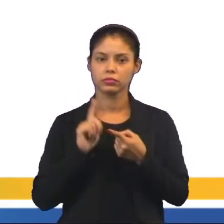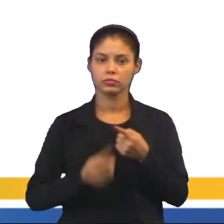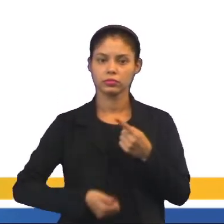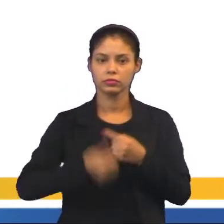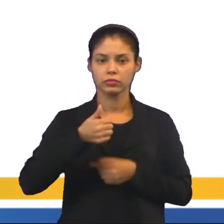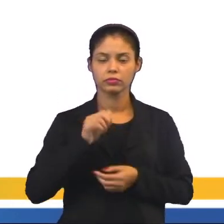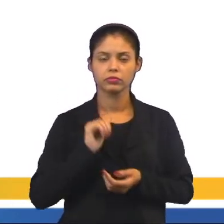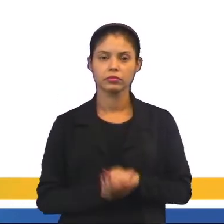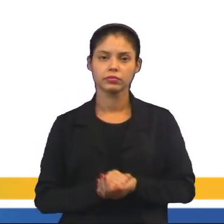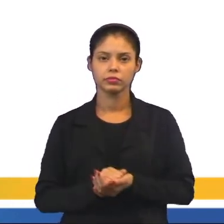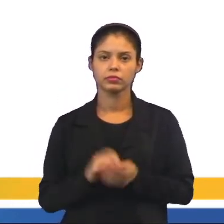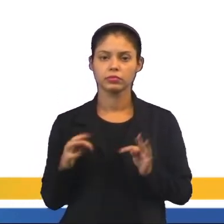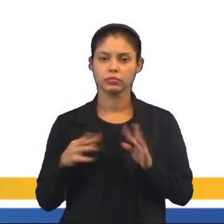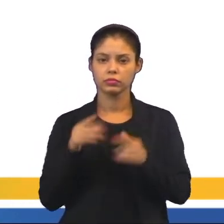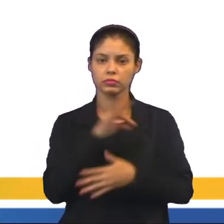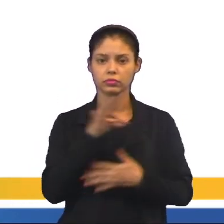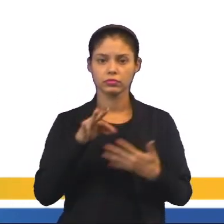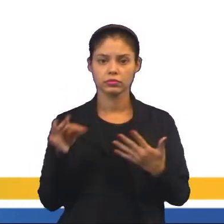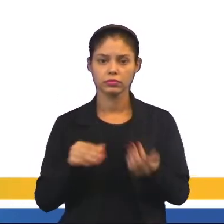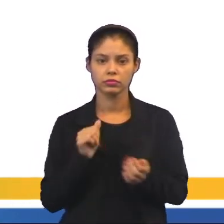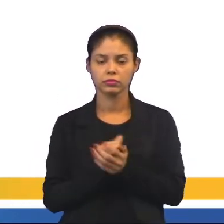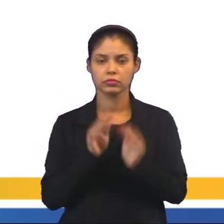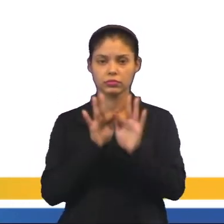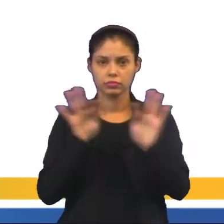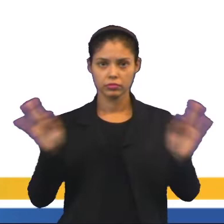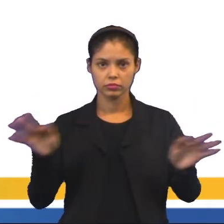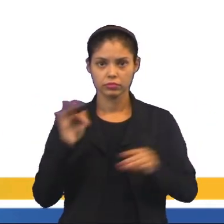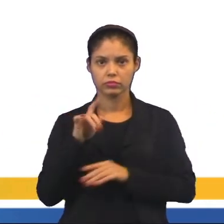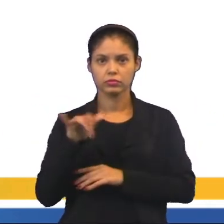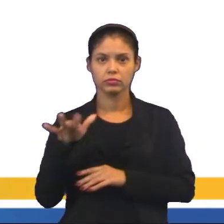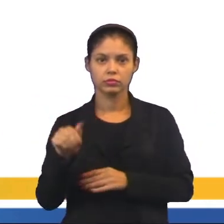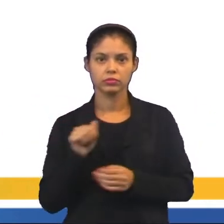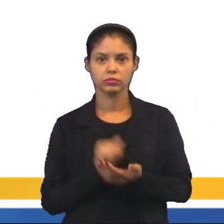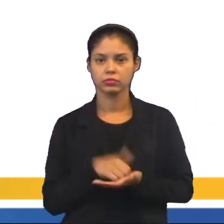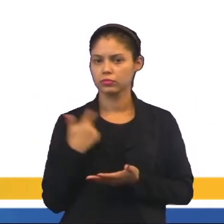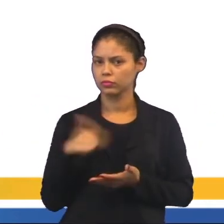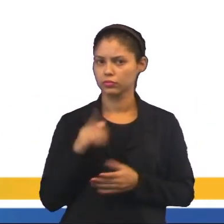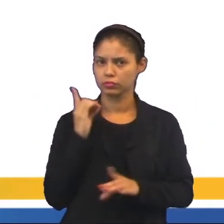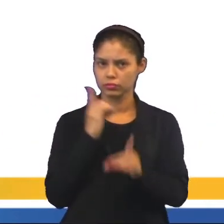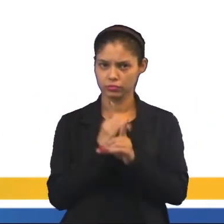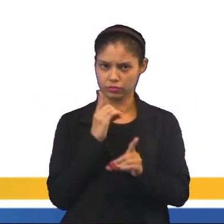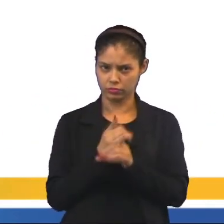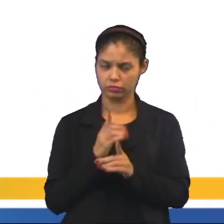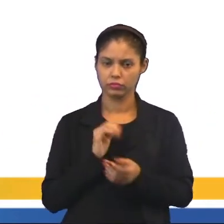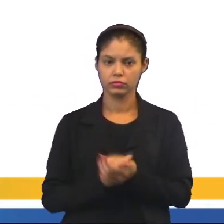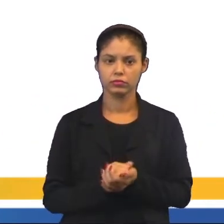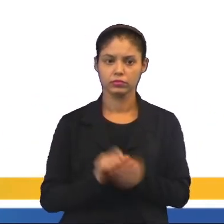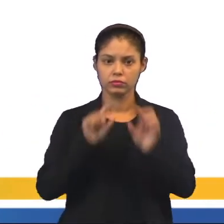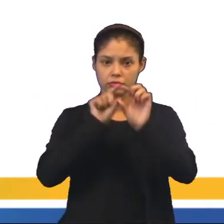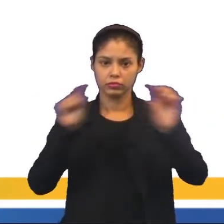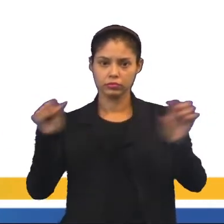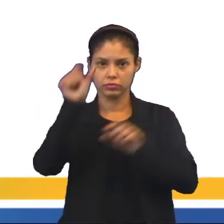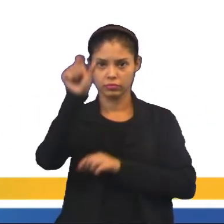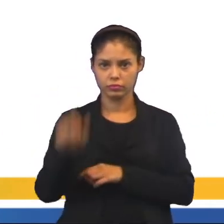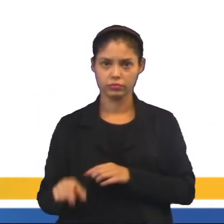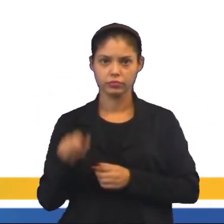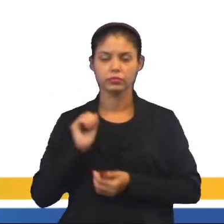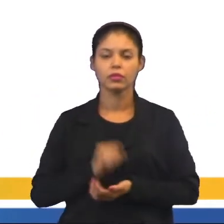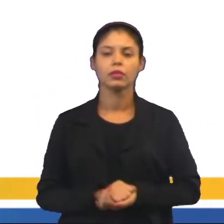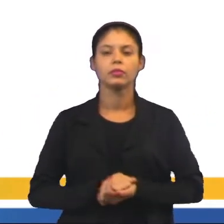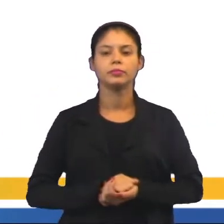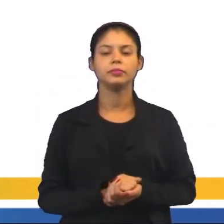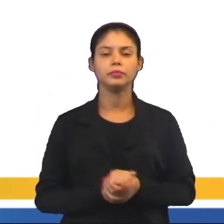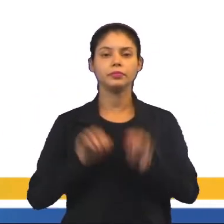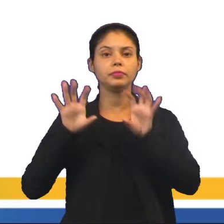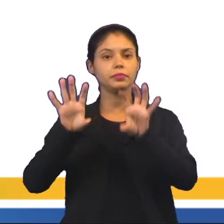propriedade, quando todos os elementos de uma fila, ou seja, não identifica se é linha ou coluna,